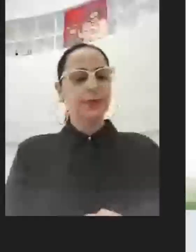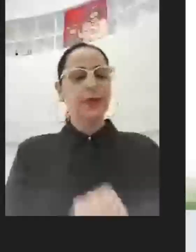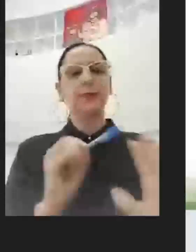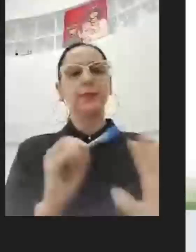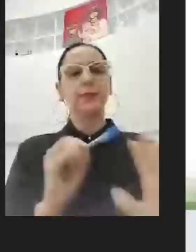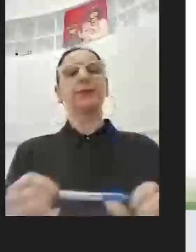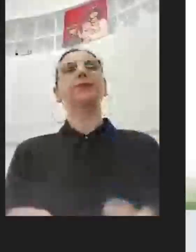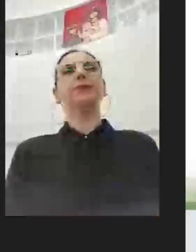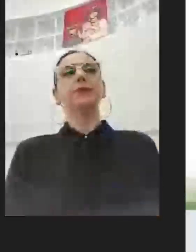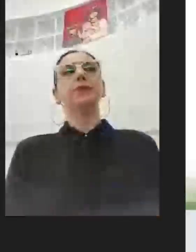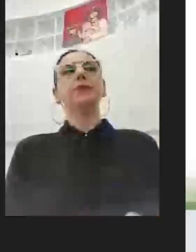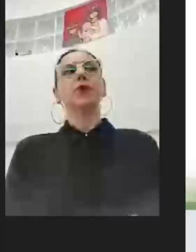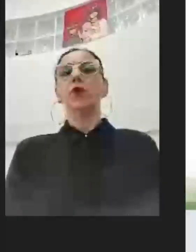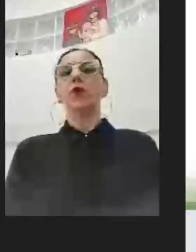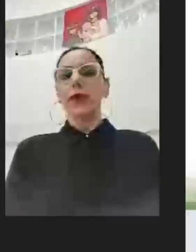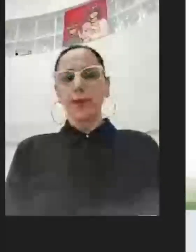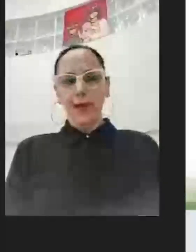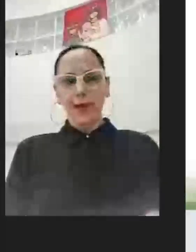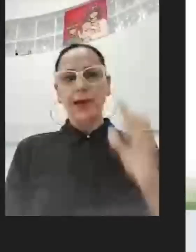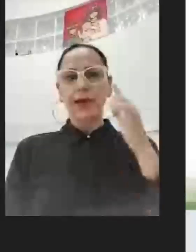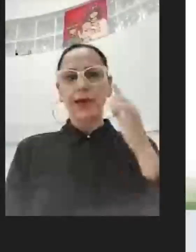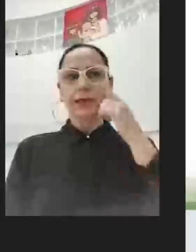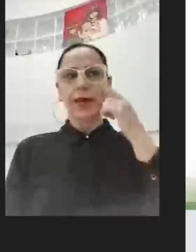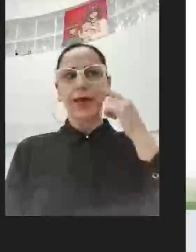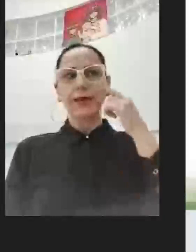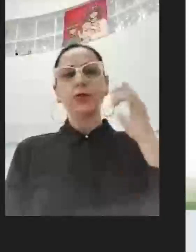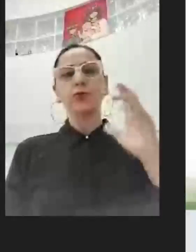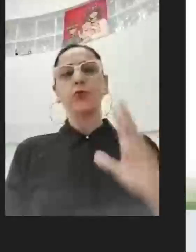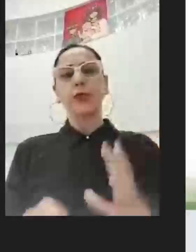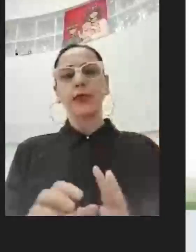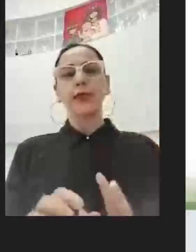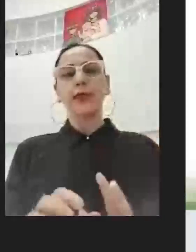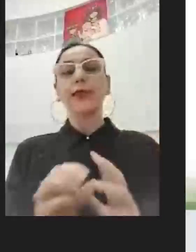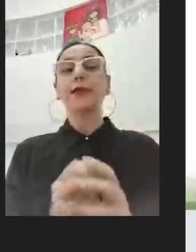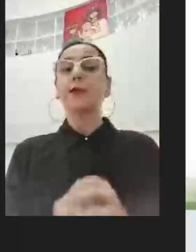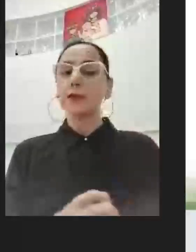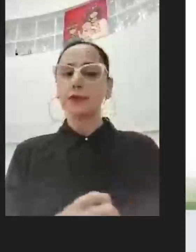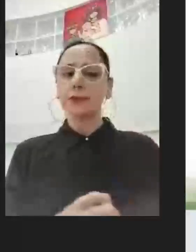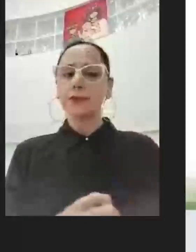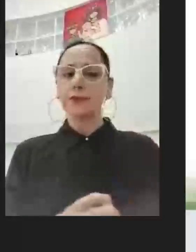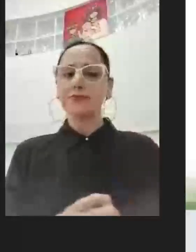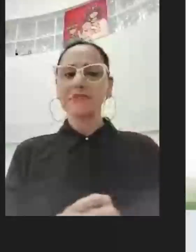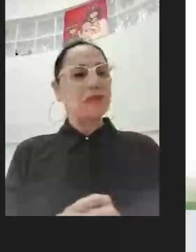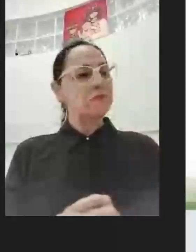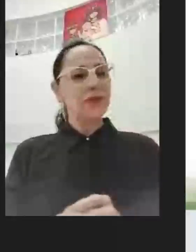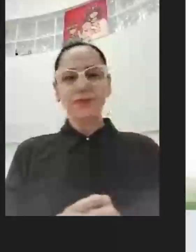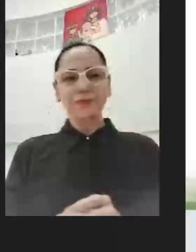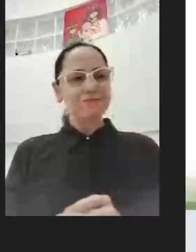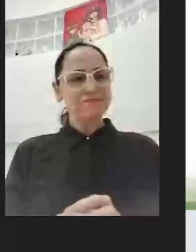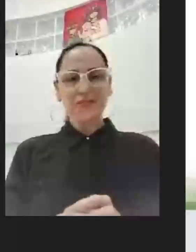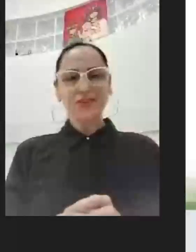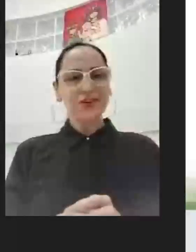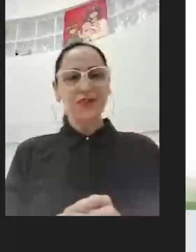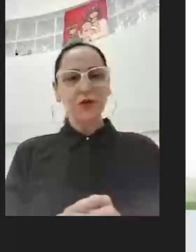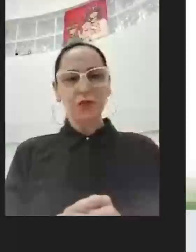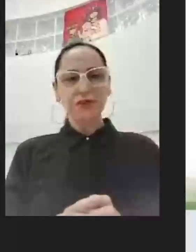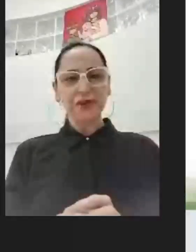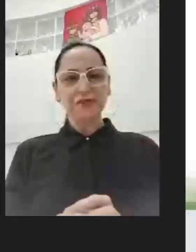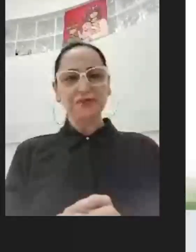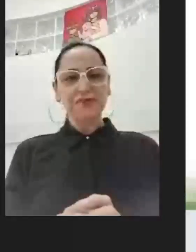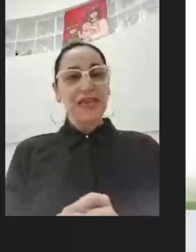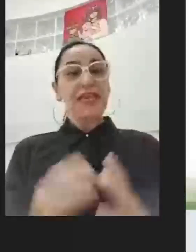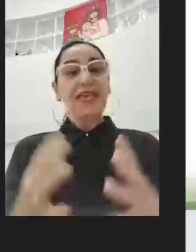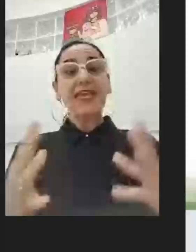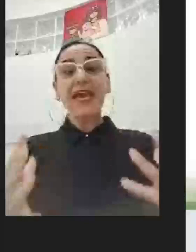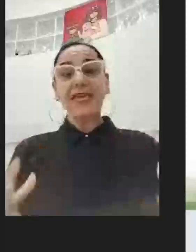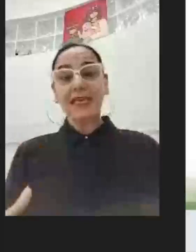Cheguei no lar bem cedo para atender a mãe. Olhei para ela, cansada, com olheira e medo. Medo de